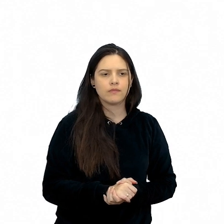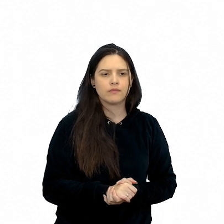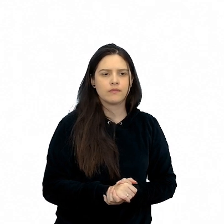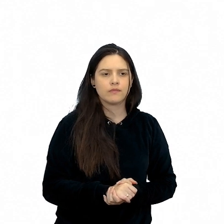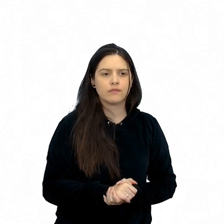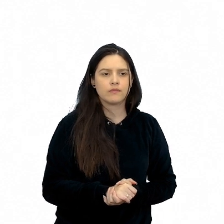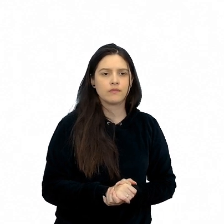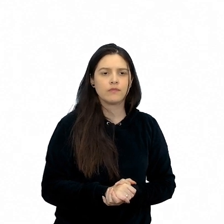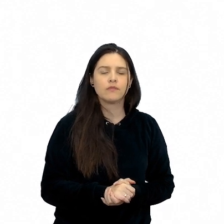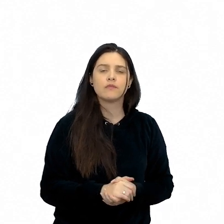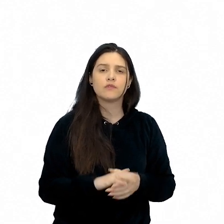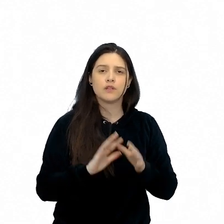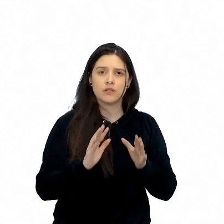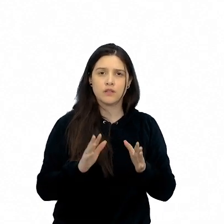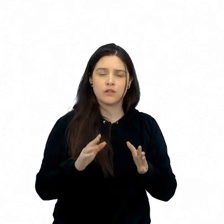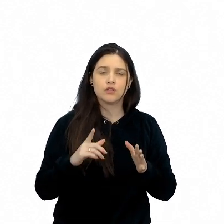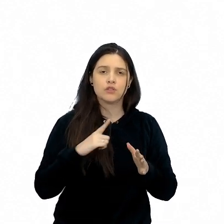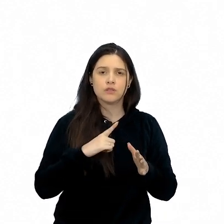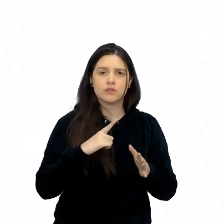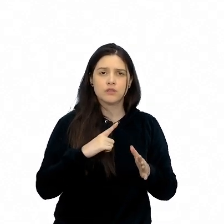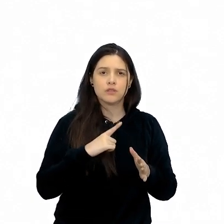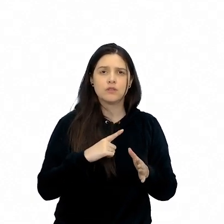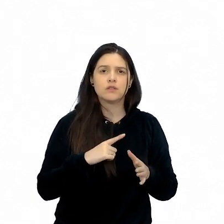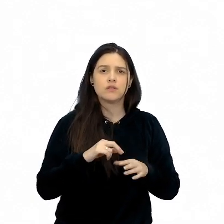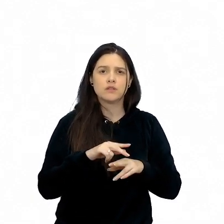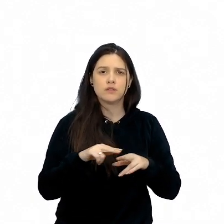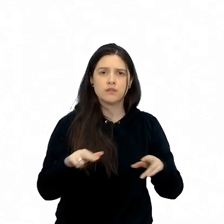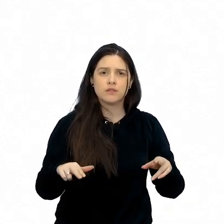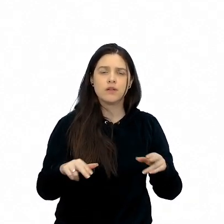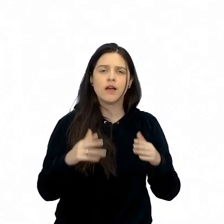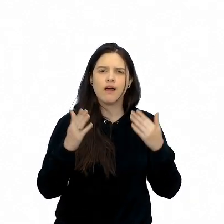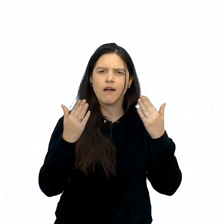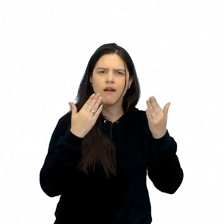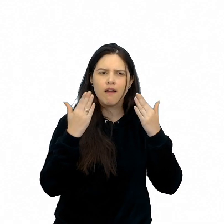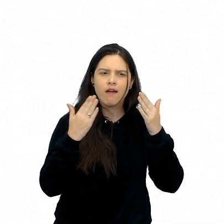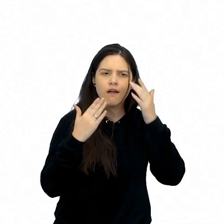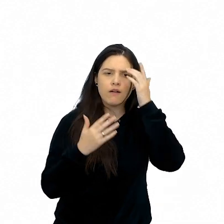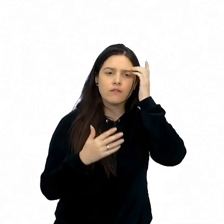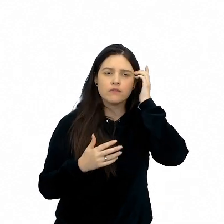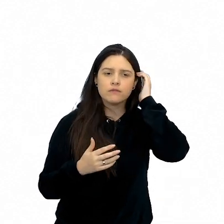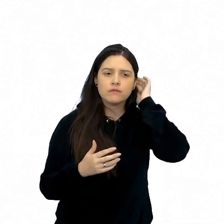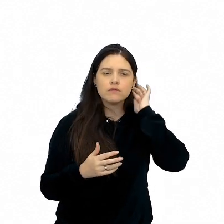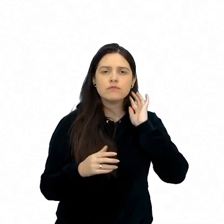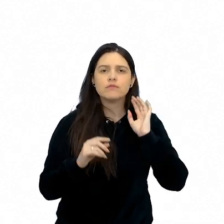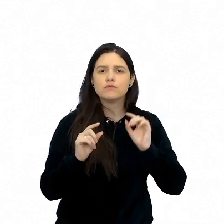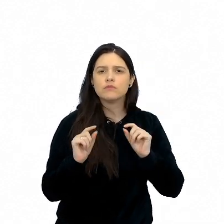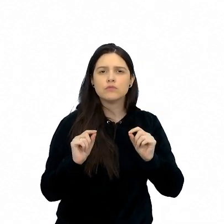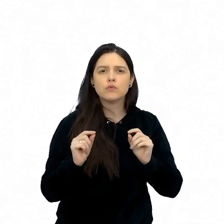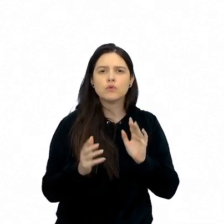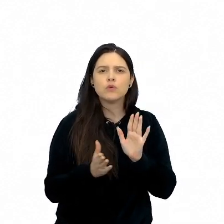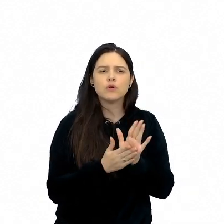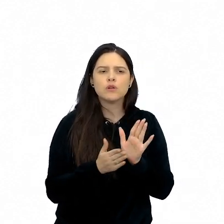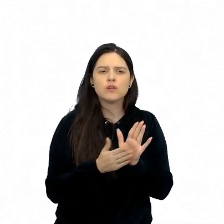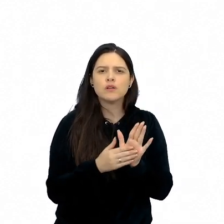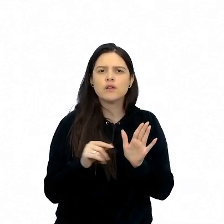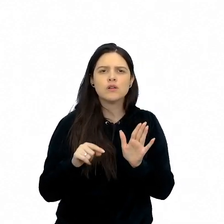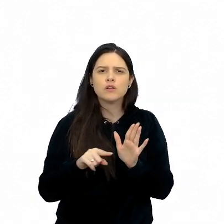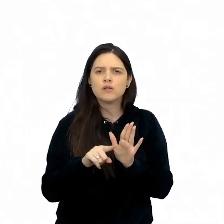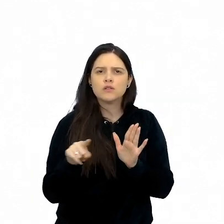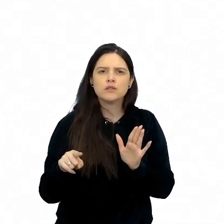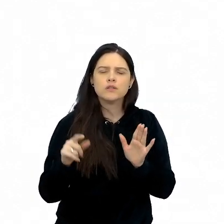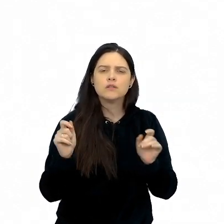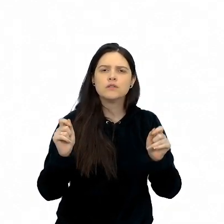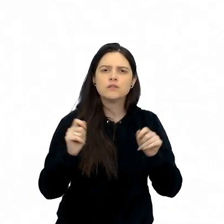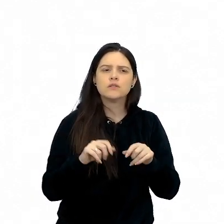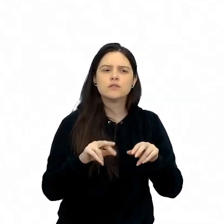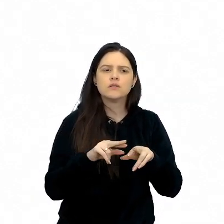Já observaram? Já viram? É um exercício adaptado à nossa AP. O que me incomodou e por que eu selecionei